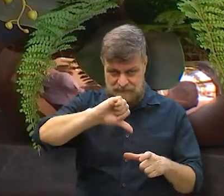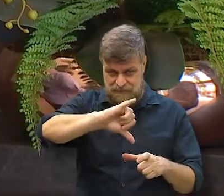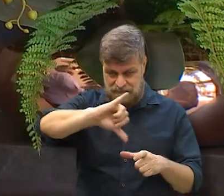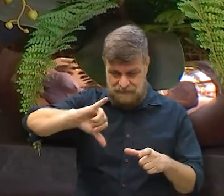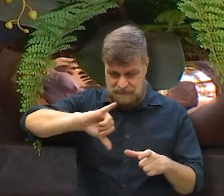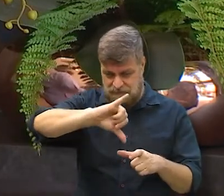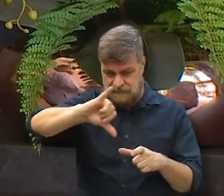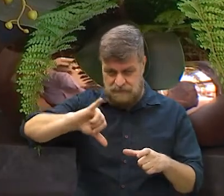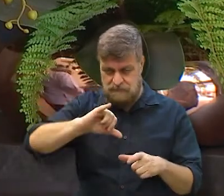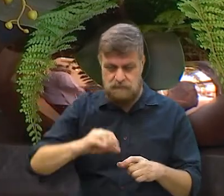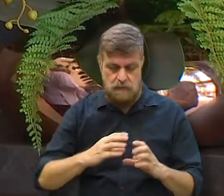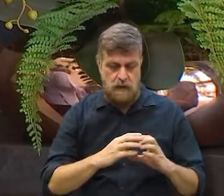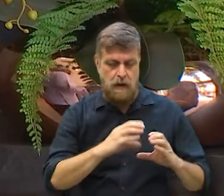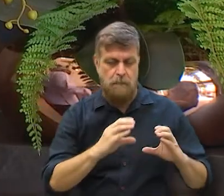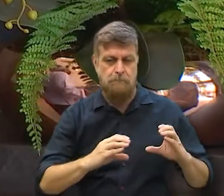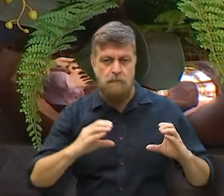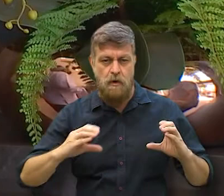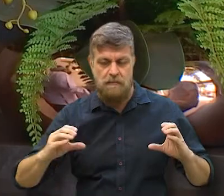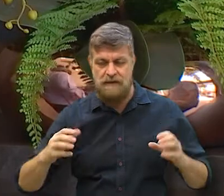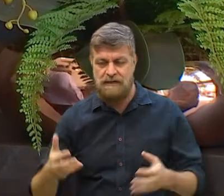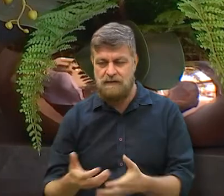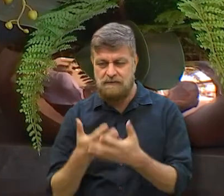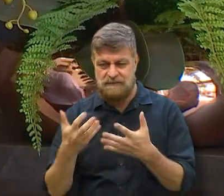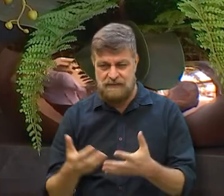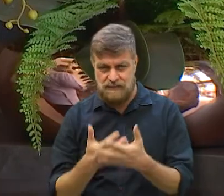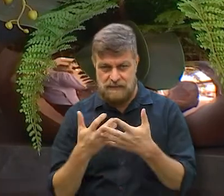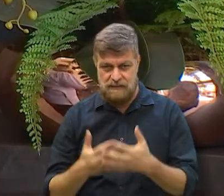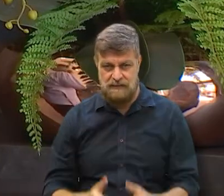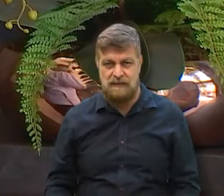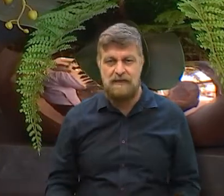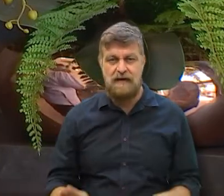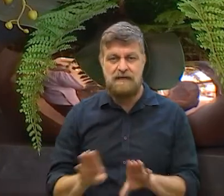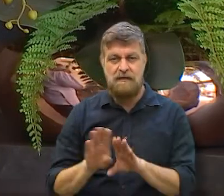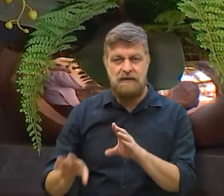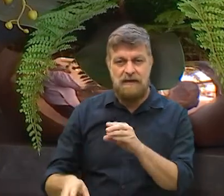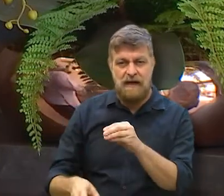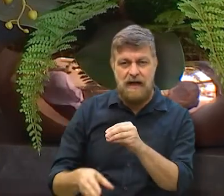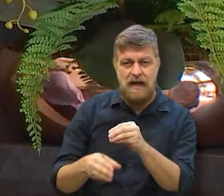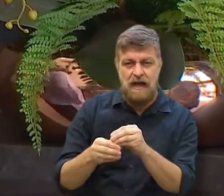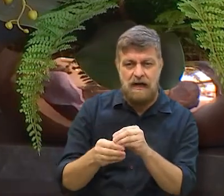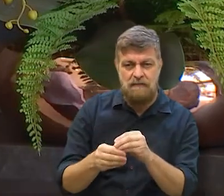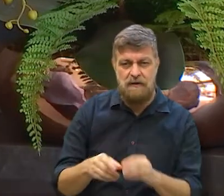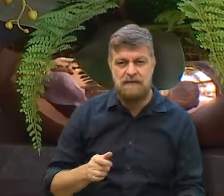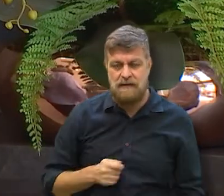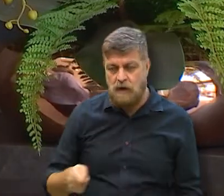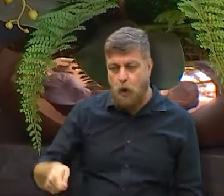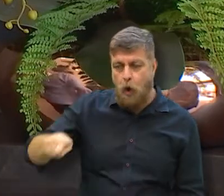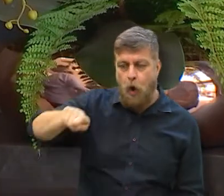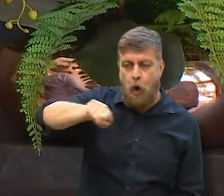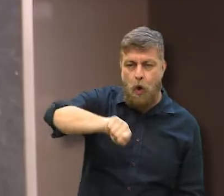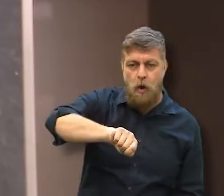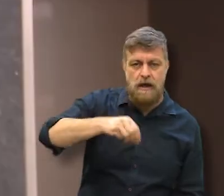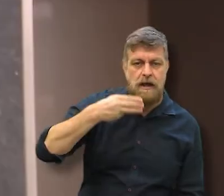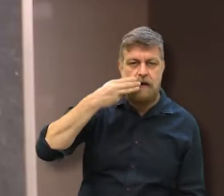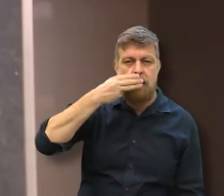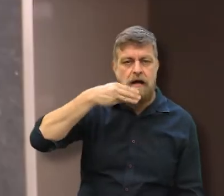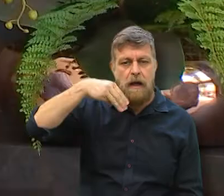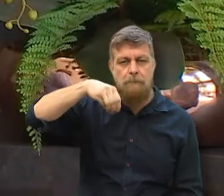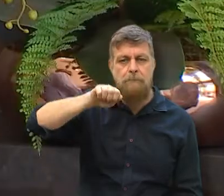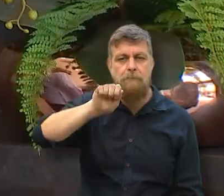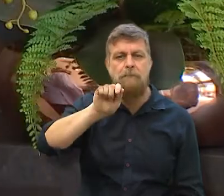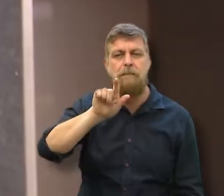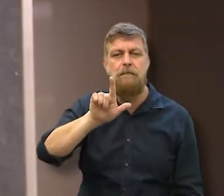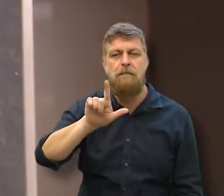tanto para abobrinha quanto para salada, você pode acrescentar também uma colher de mel. Colher de